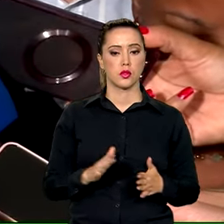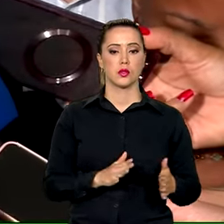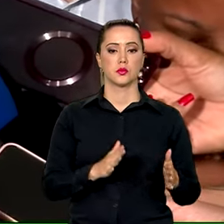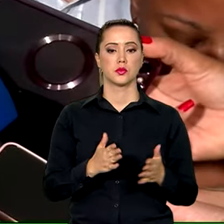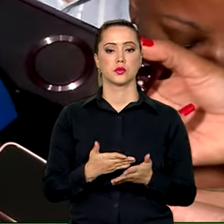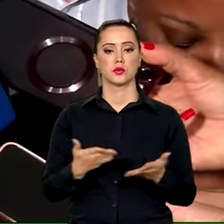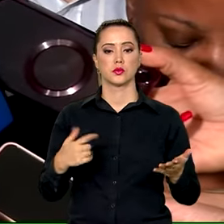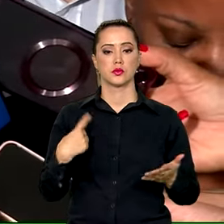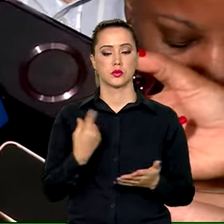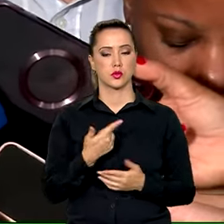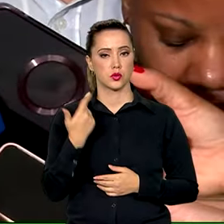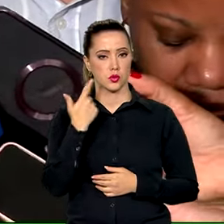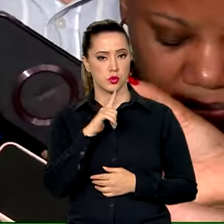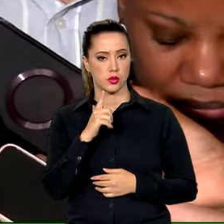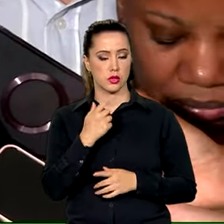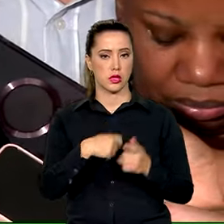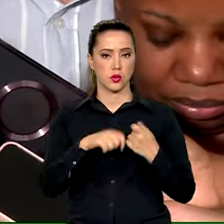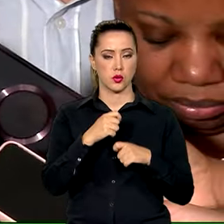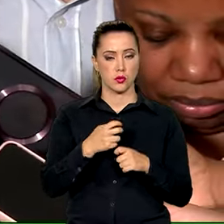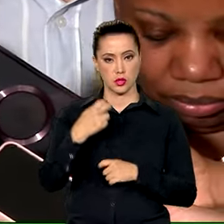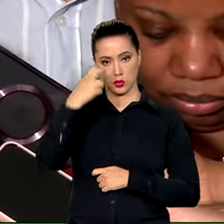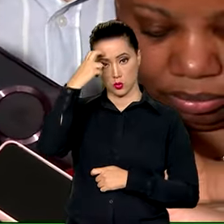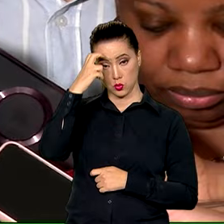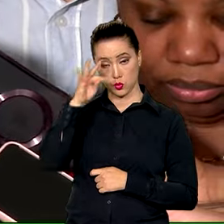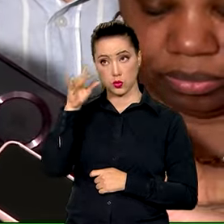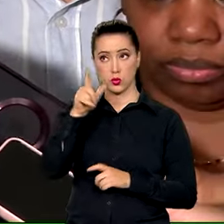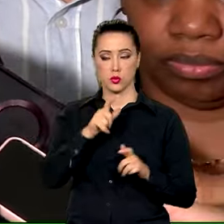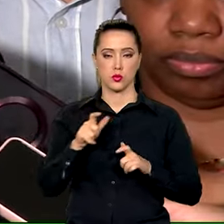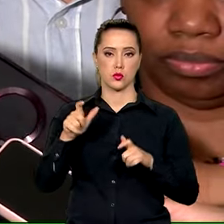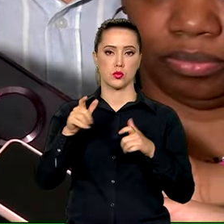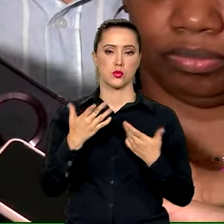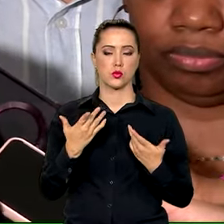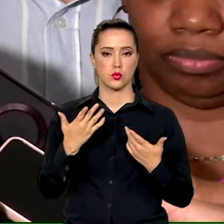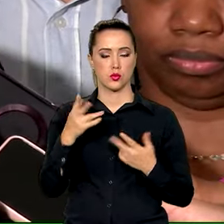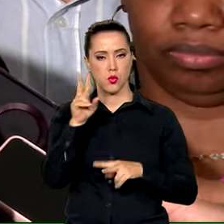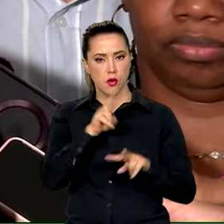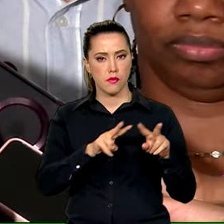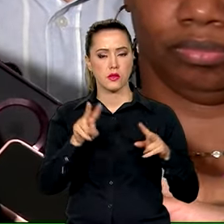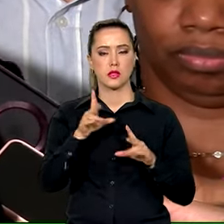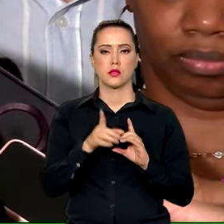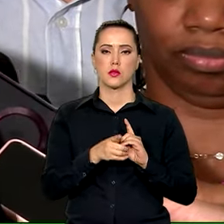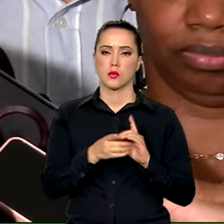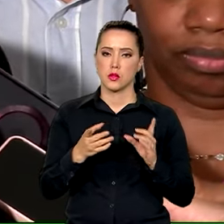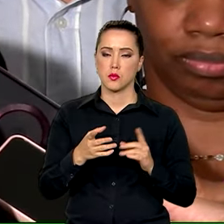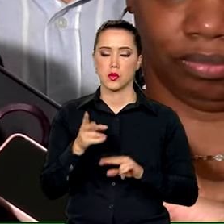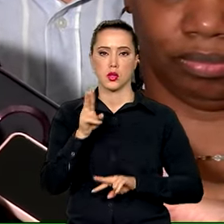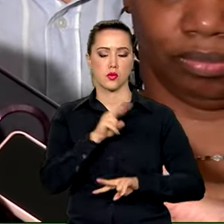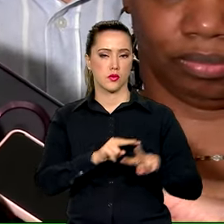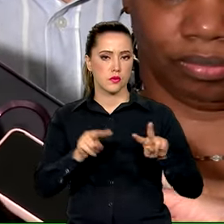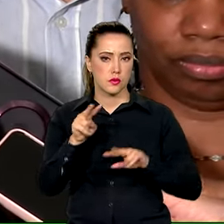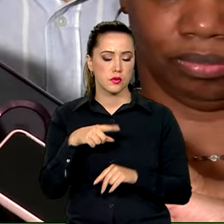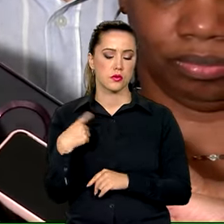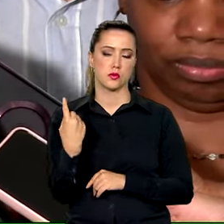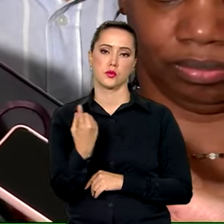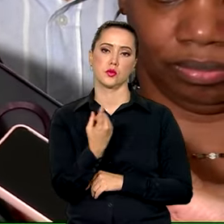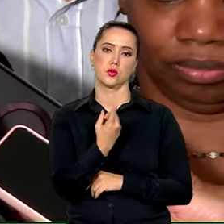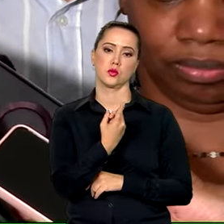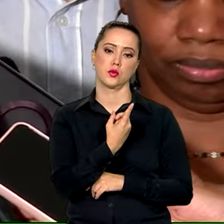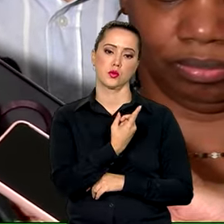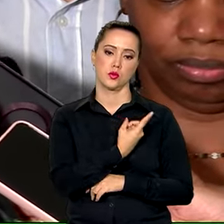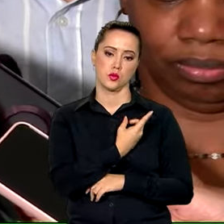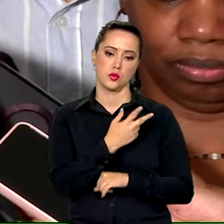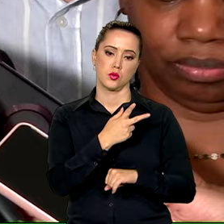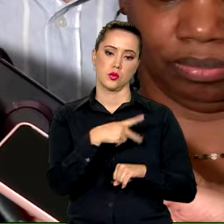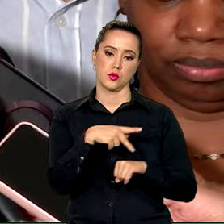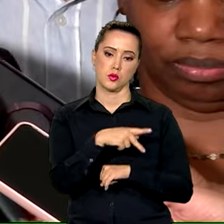gente fazer a economia da cultura acontecer em todos os lugares, com uma visão democrática, uma visão do tamanho que o